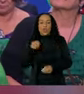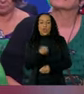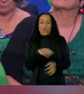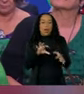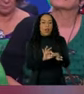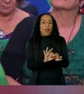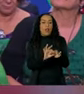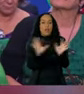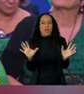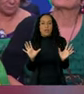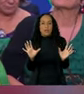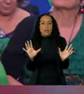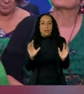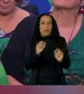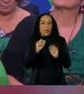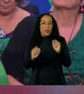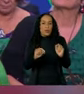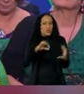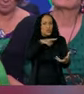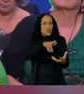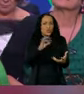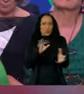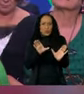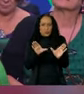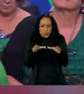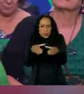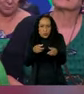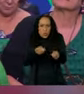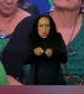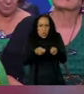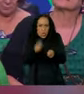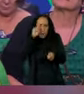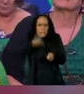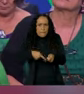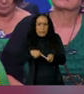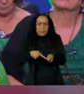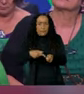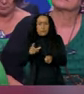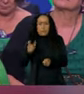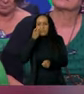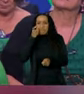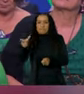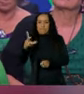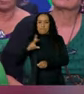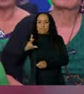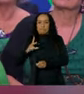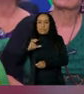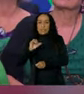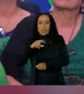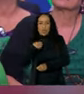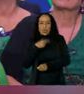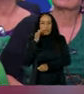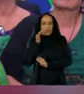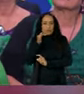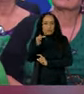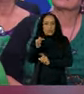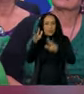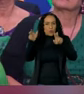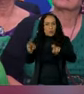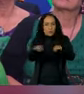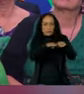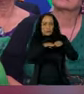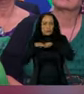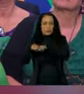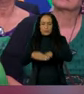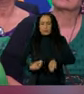a terra de toda a concentração e dominação dos interesses privados. Quando tivermos no horizonte comum o bem